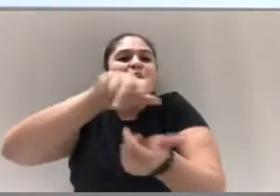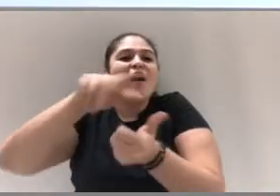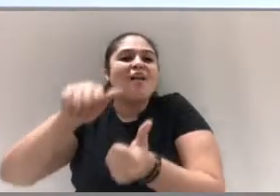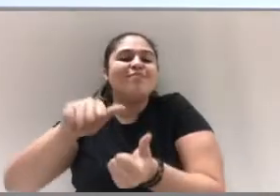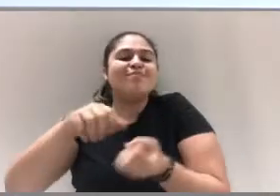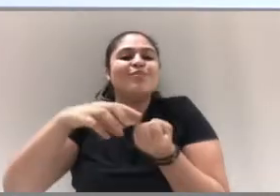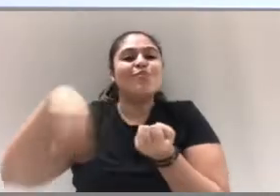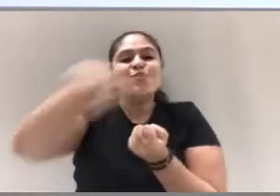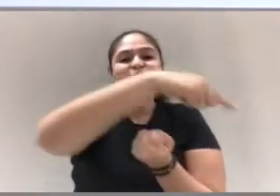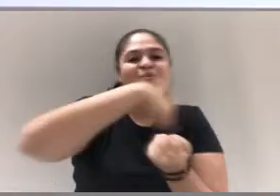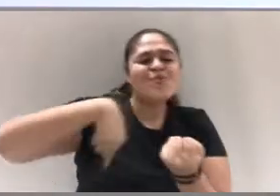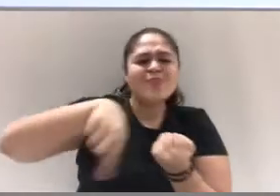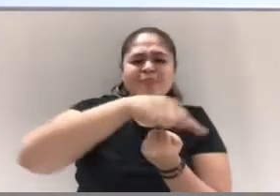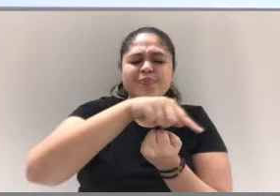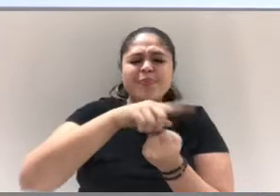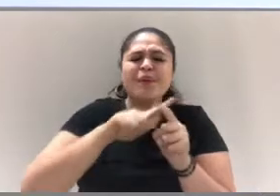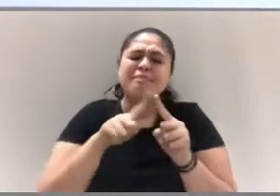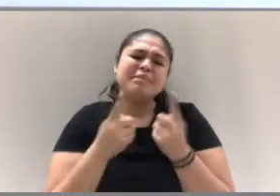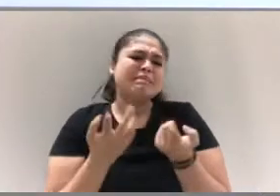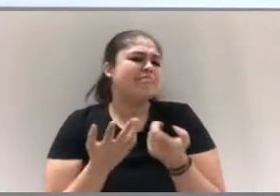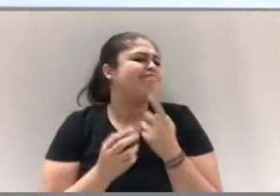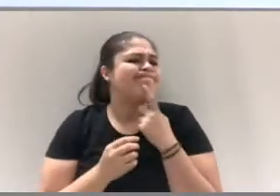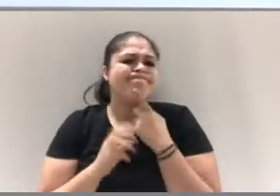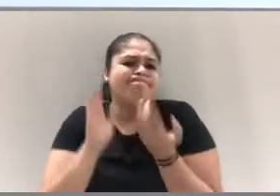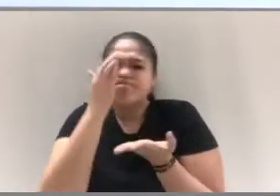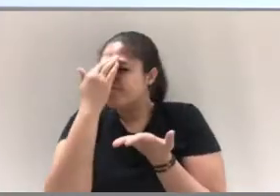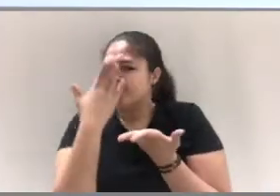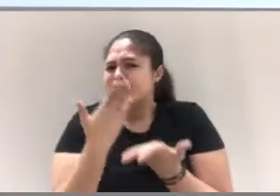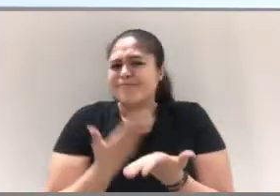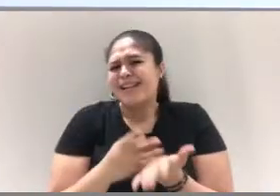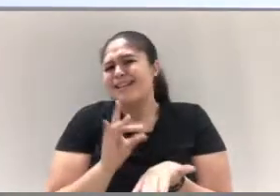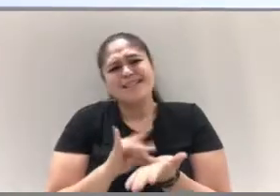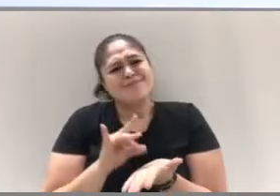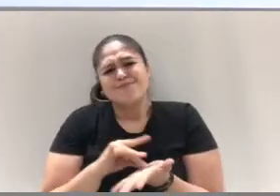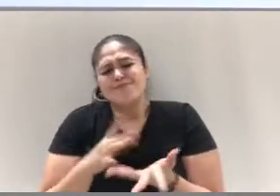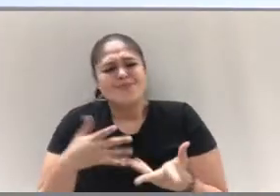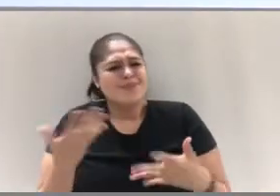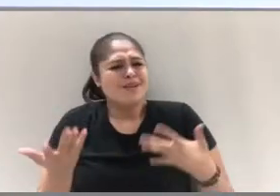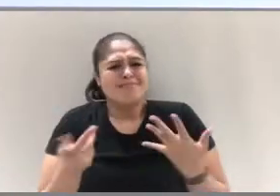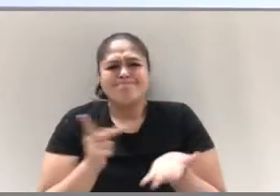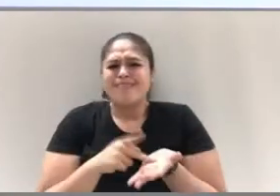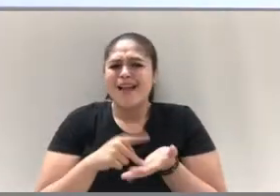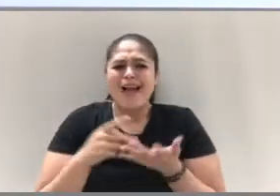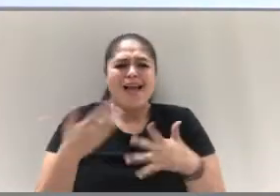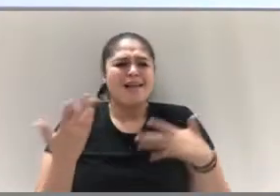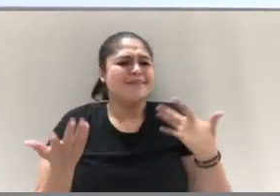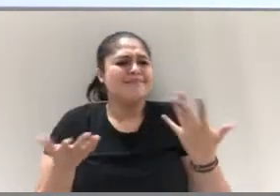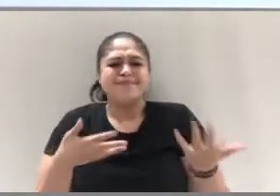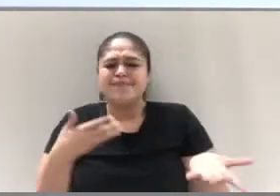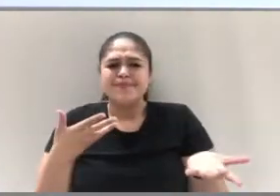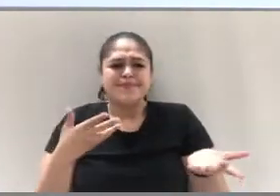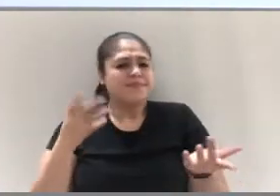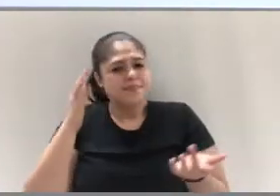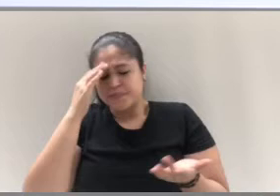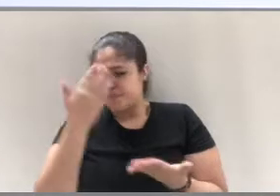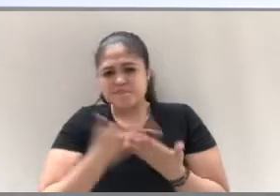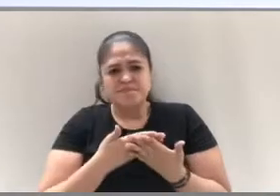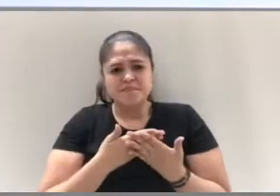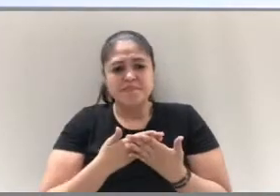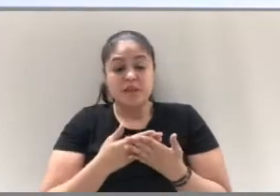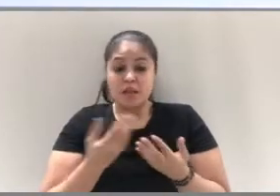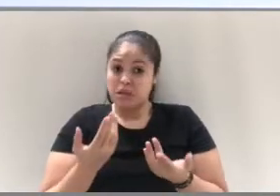ele propondo essa teoria, ele não acreditava que ela era